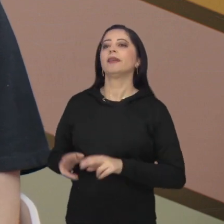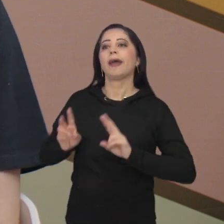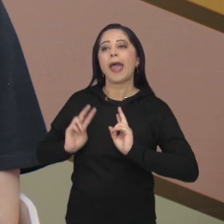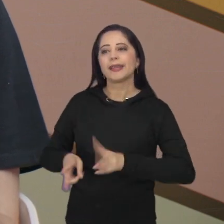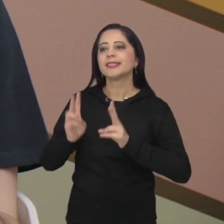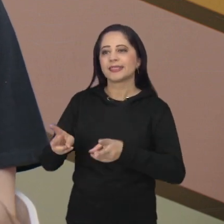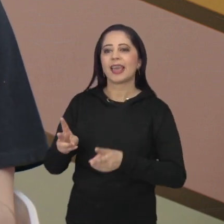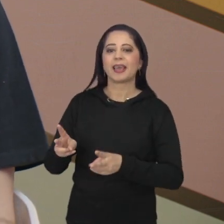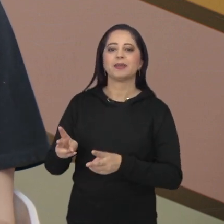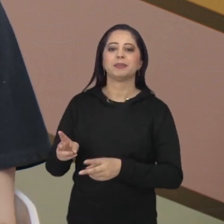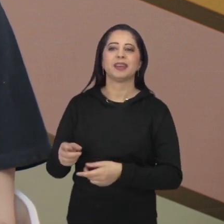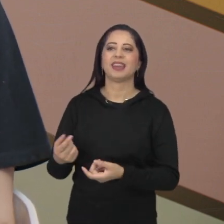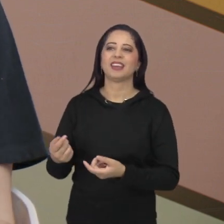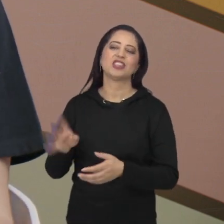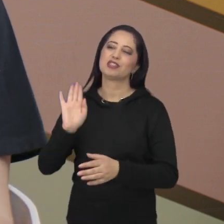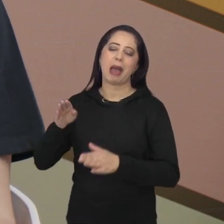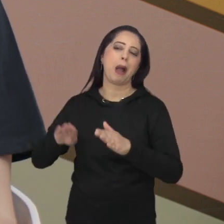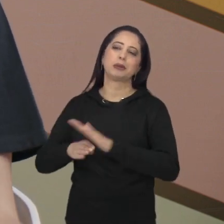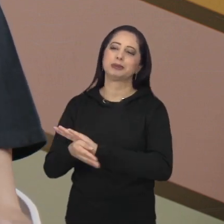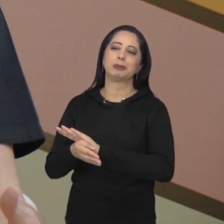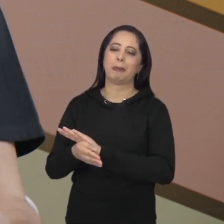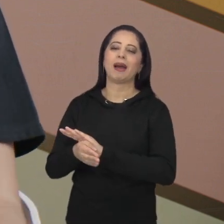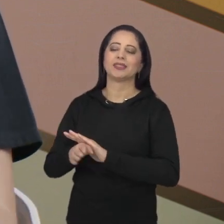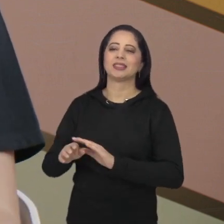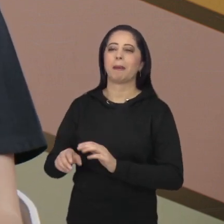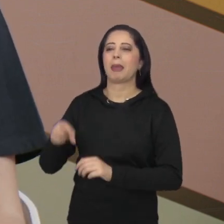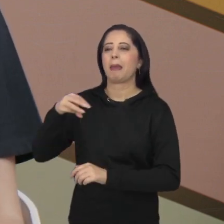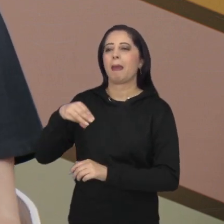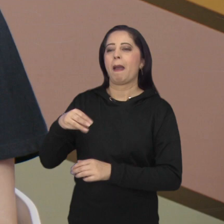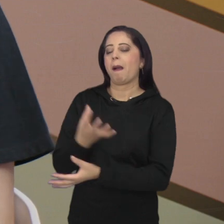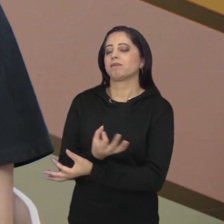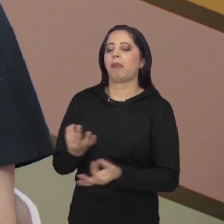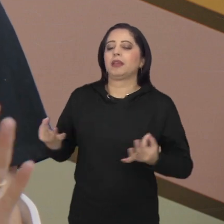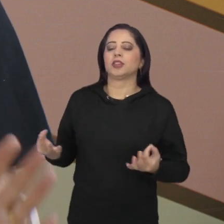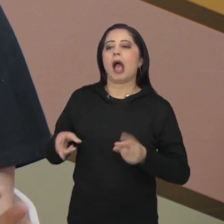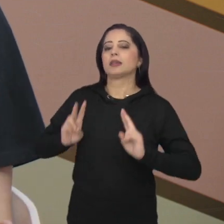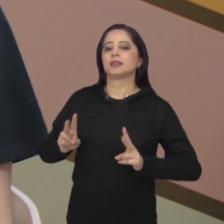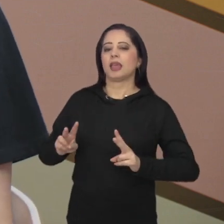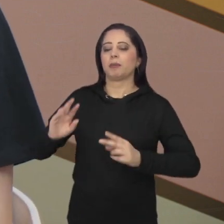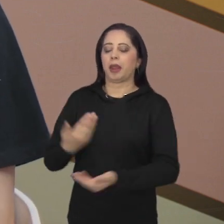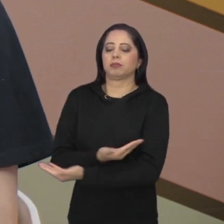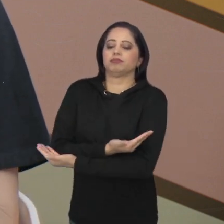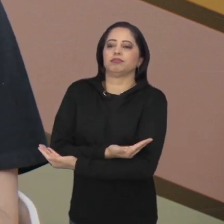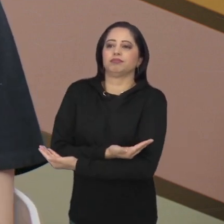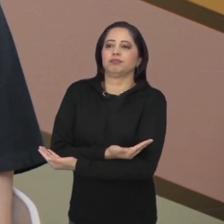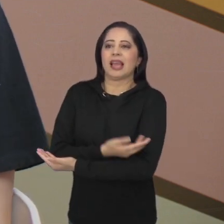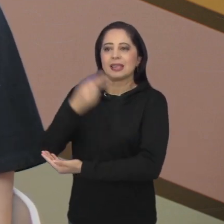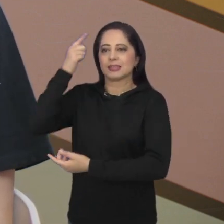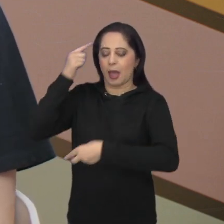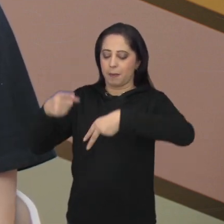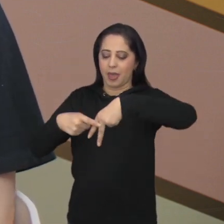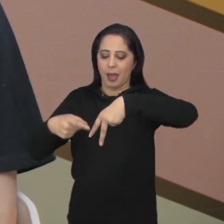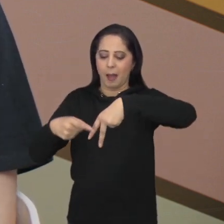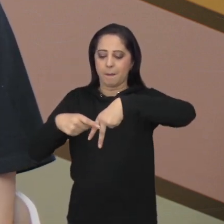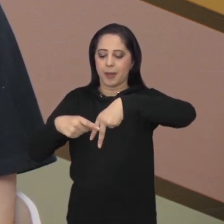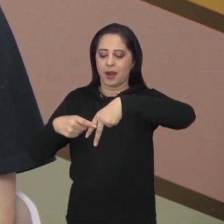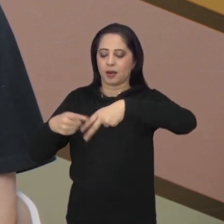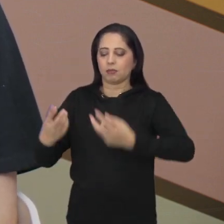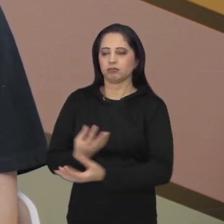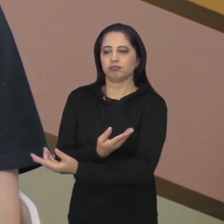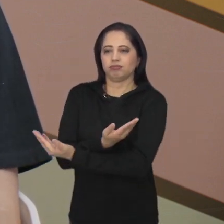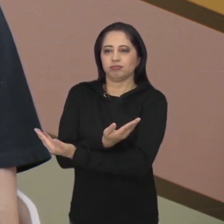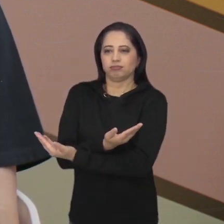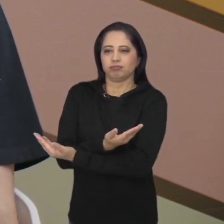aquela postura imagem de capa de revista, né? Postura de lótus, eu não consigo, né? Apesar de ter feito yoga há muitos